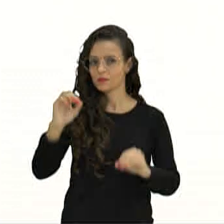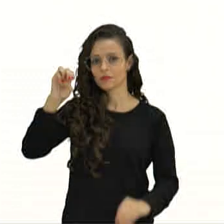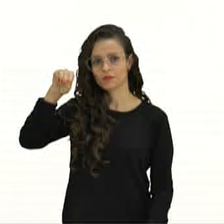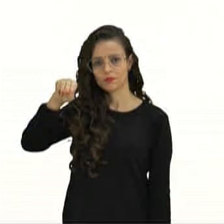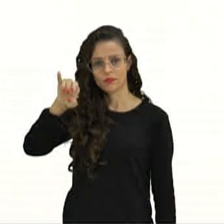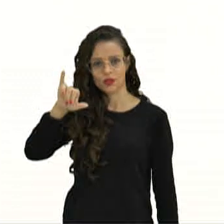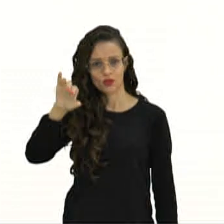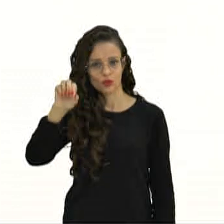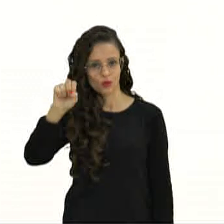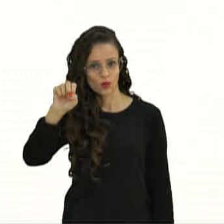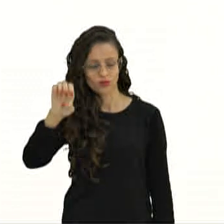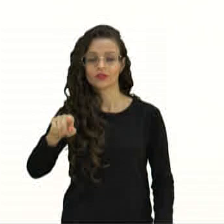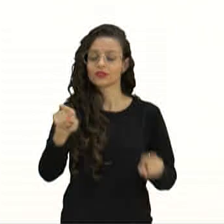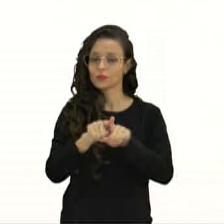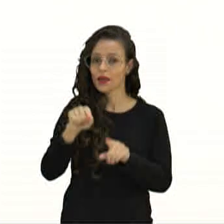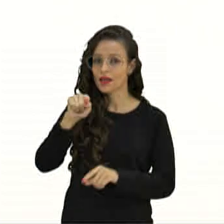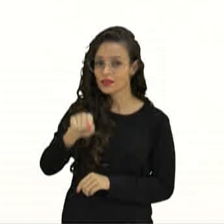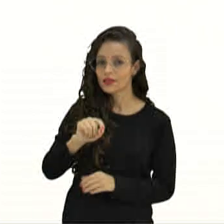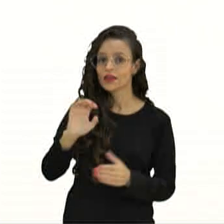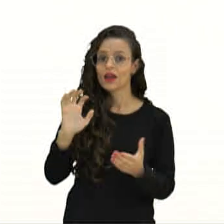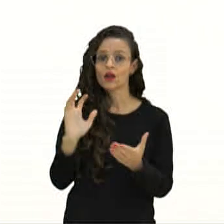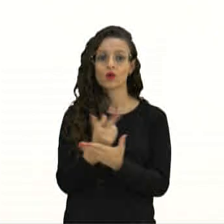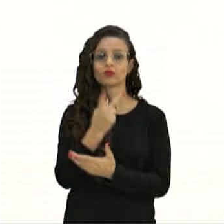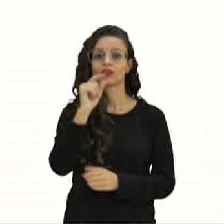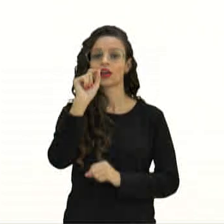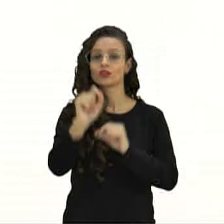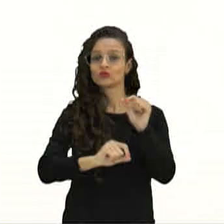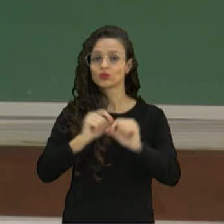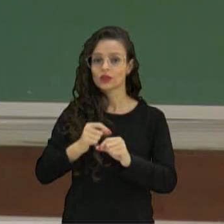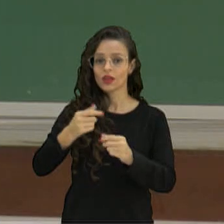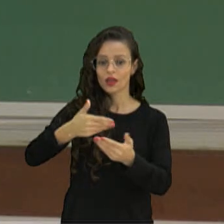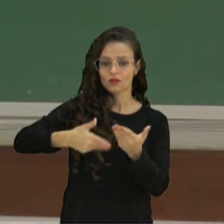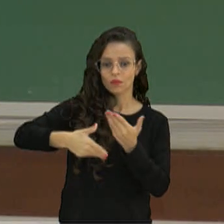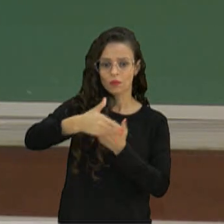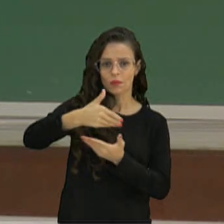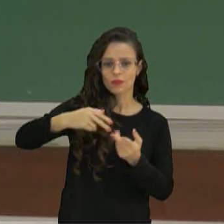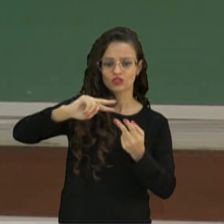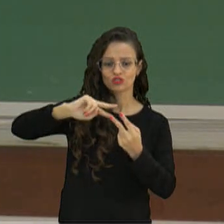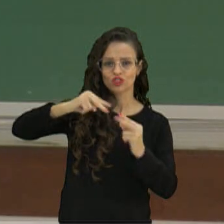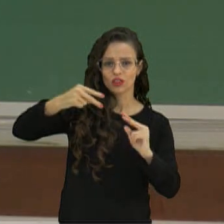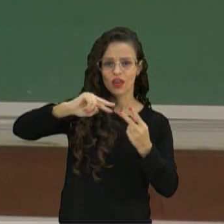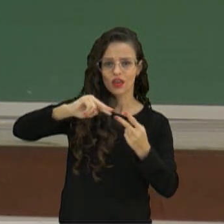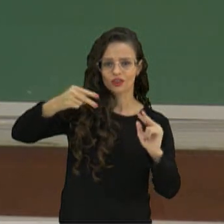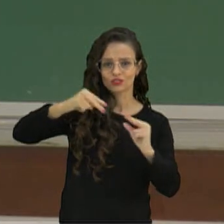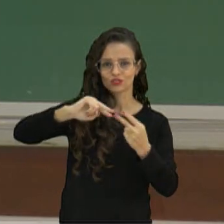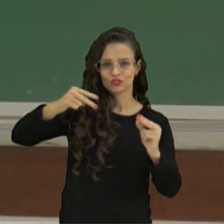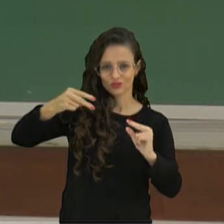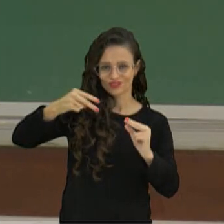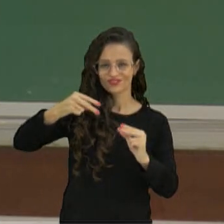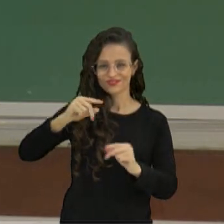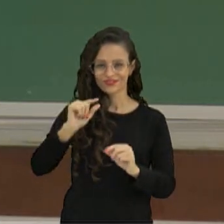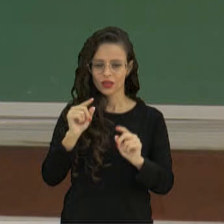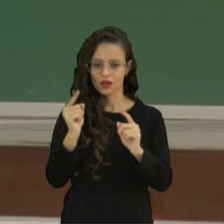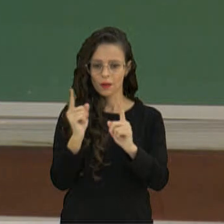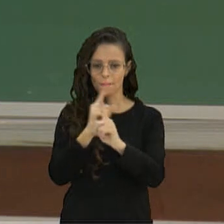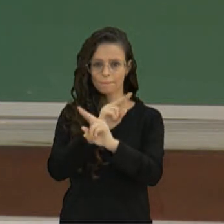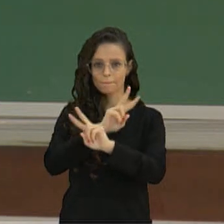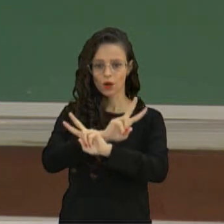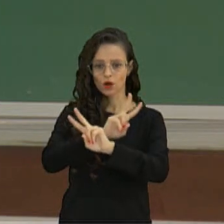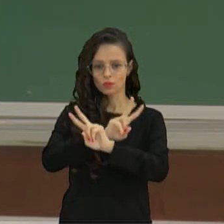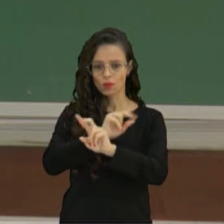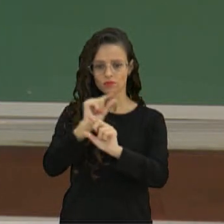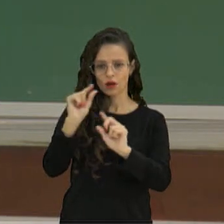acontece o crossing over ou permutação, que é aquela troca de material genético, troca de pedaços de